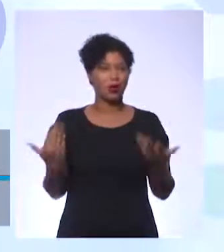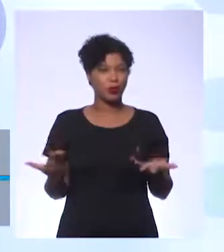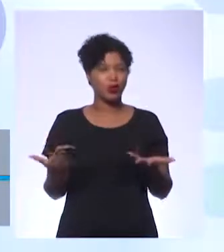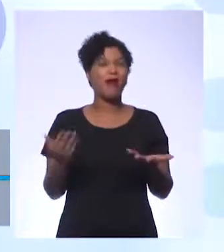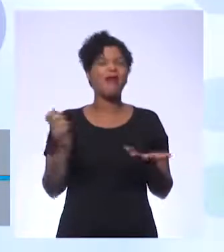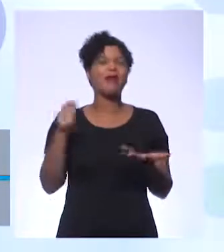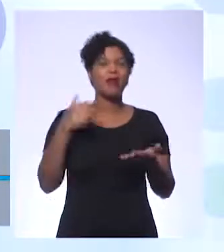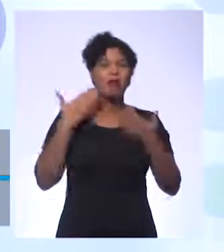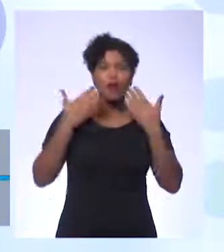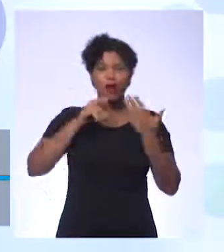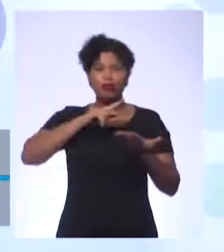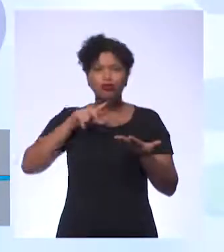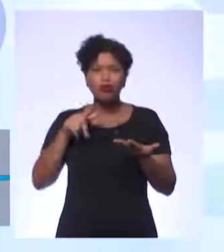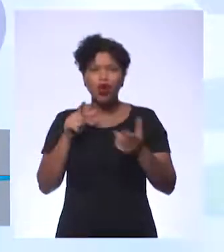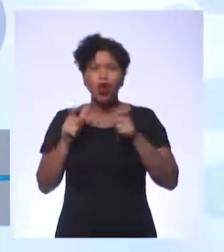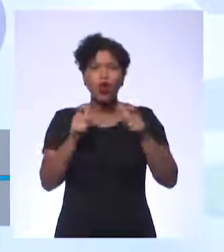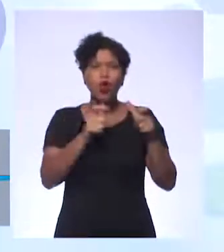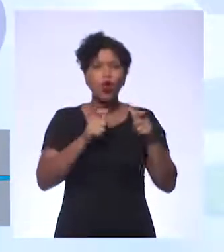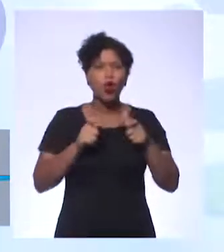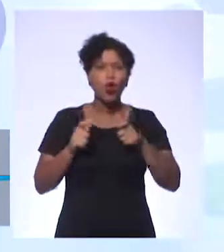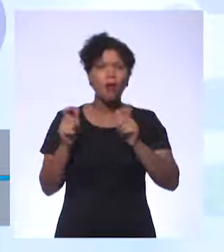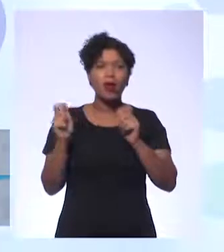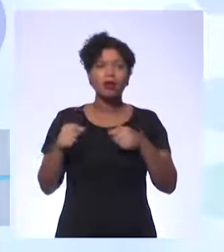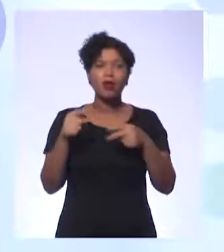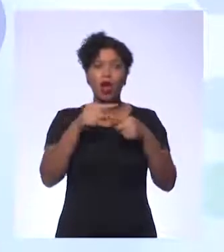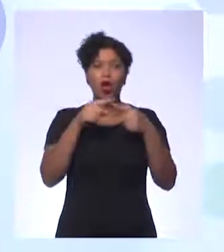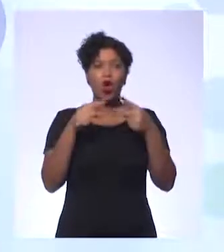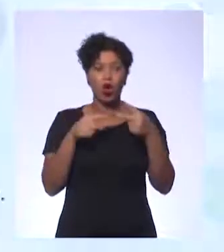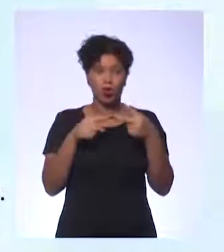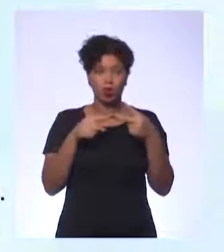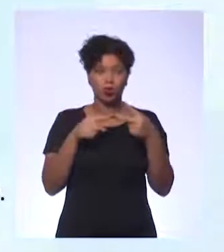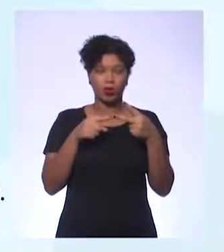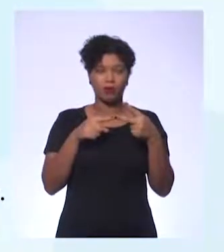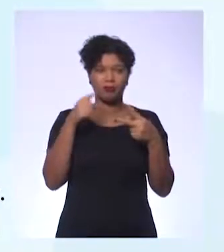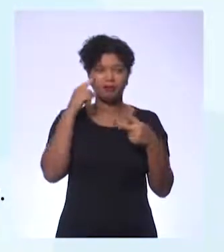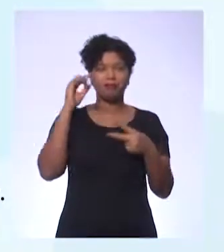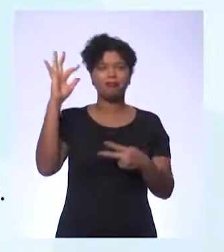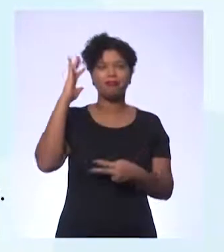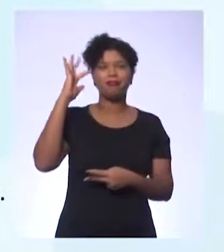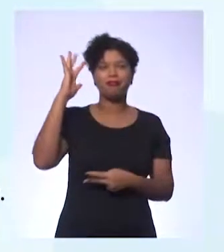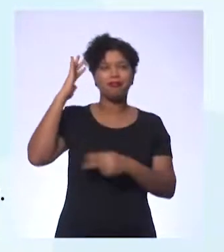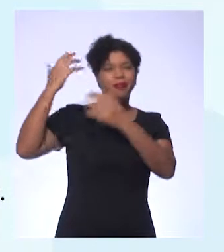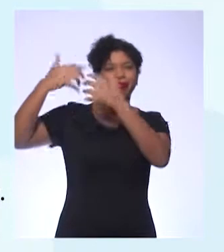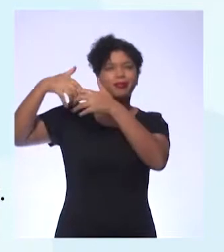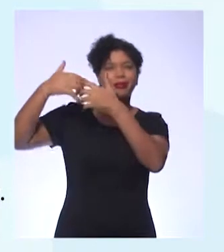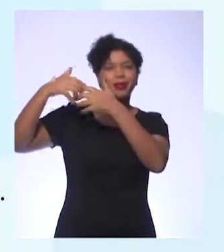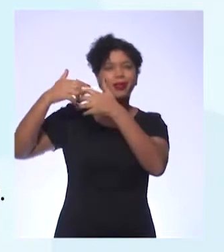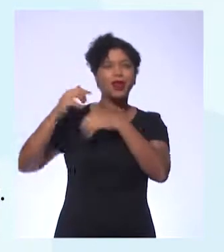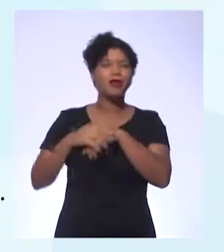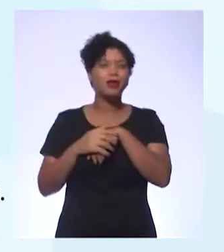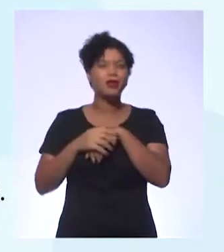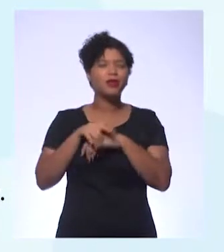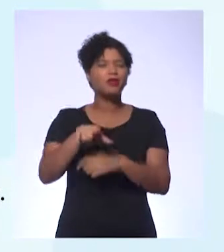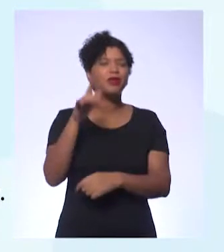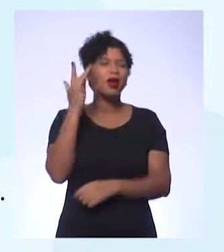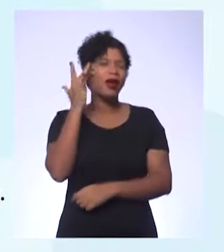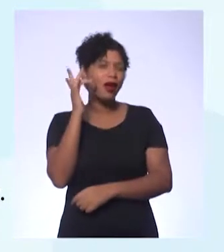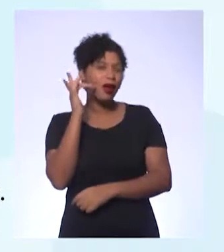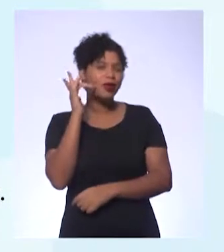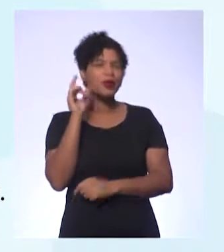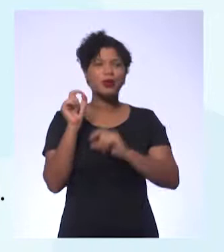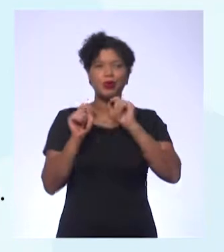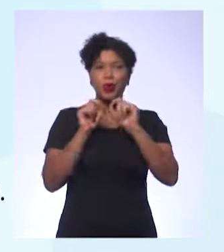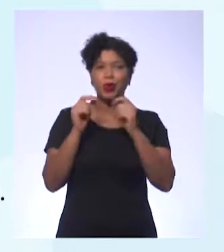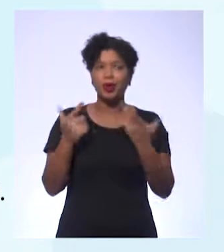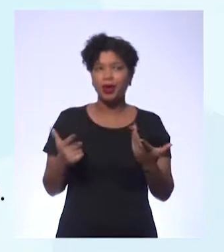vários ambientes, eu separei também agora mais 2 imagens. Eu quero que você pense sobre essas 2 imagens que irão aparecer. Você consegue